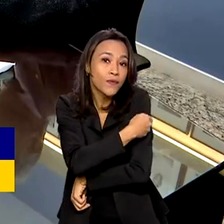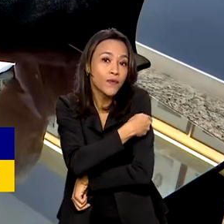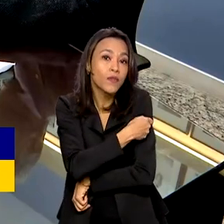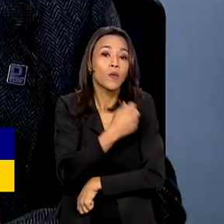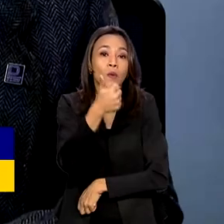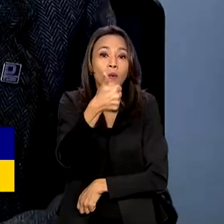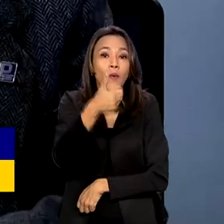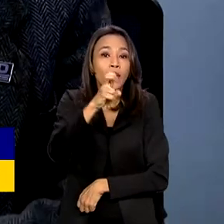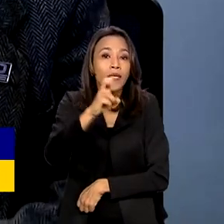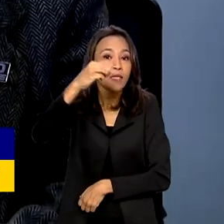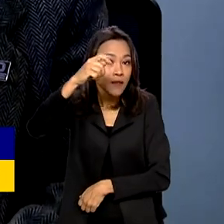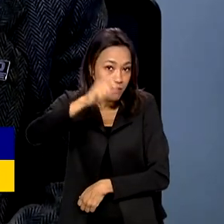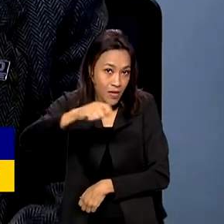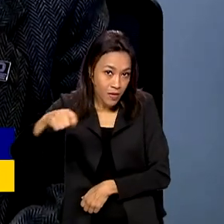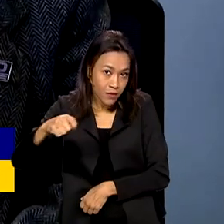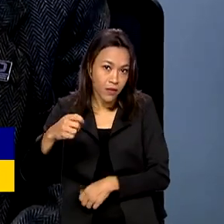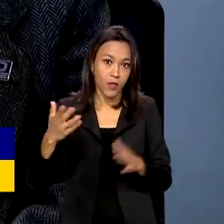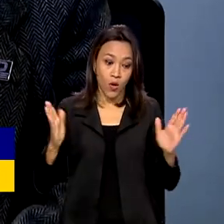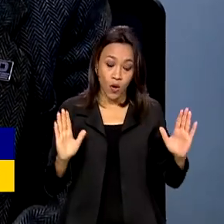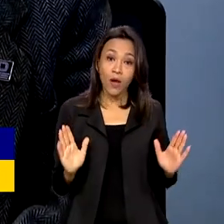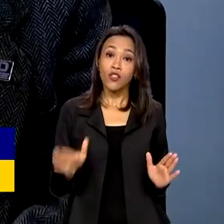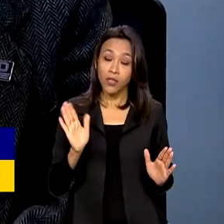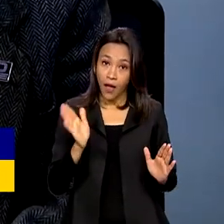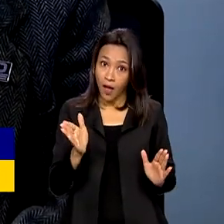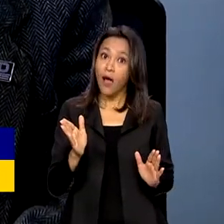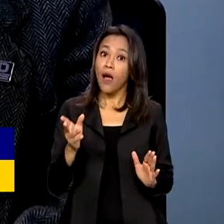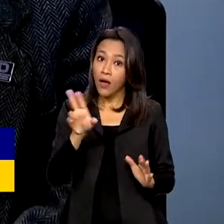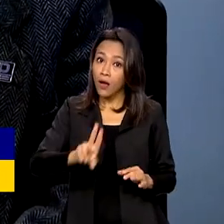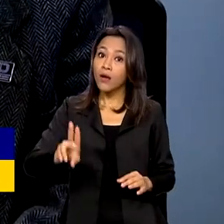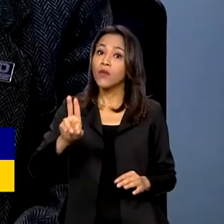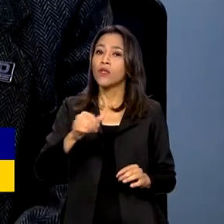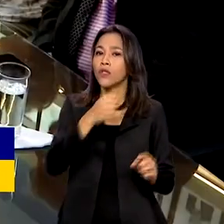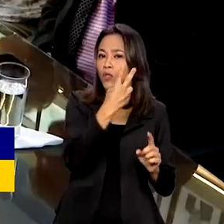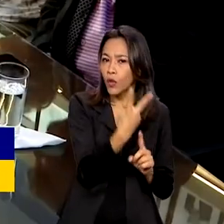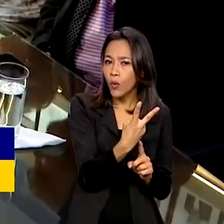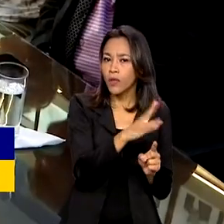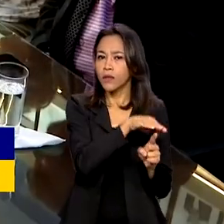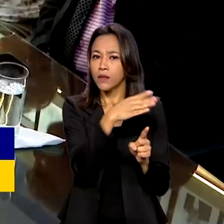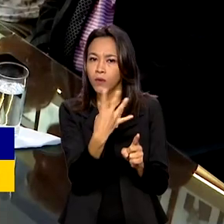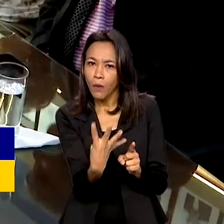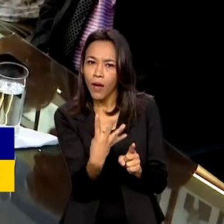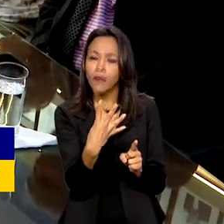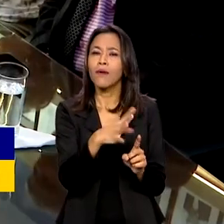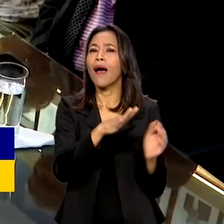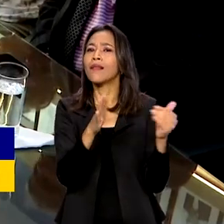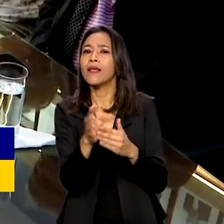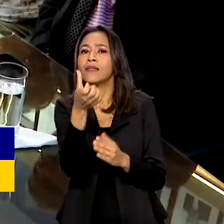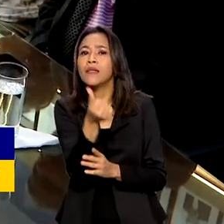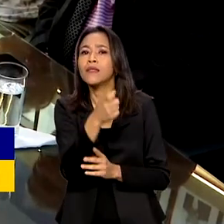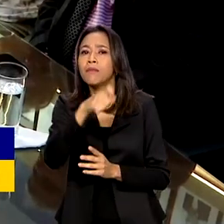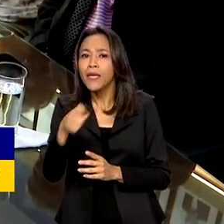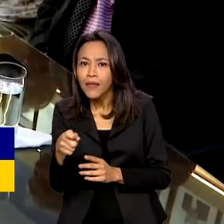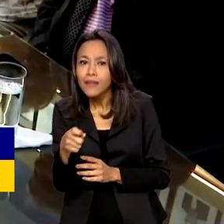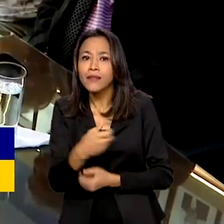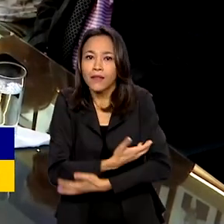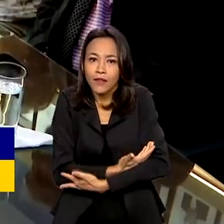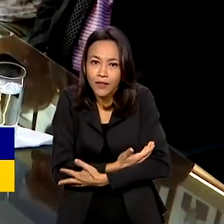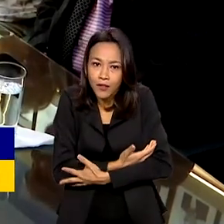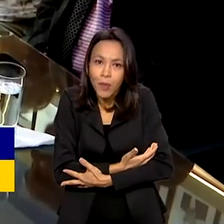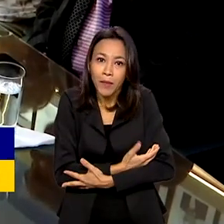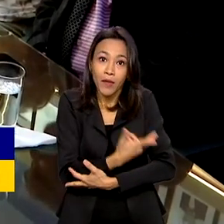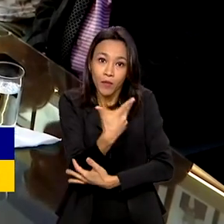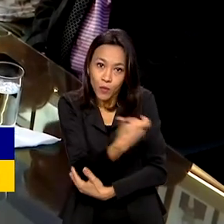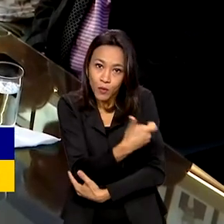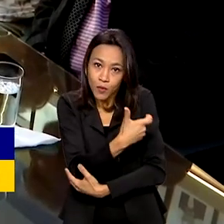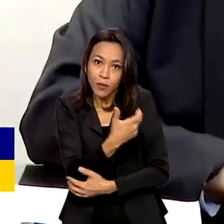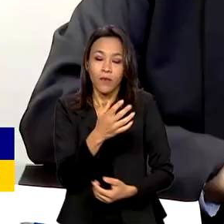15 meses. A forma injetável já é aplicada aos 2, 4 e 6 meses de vida, conforme o calendário nacional